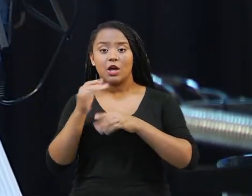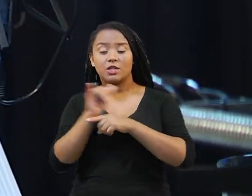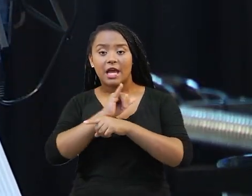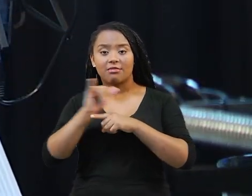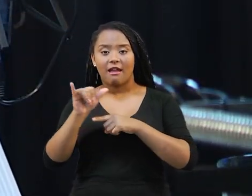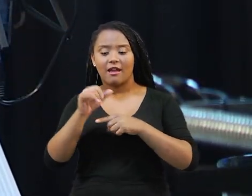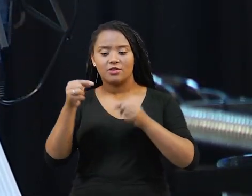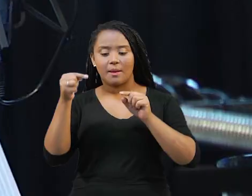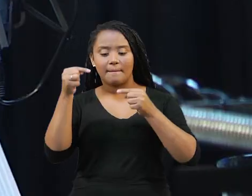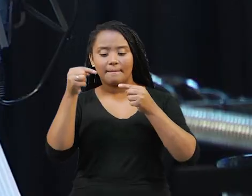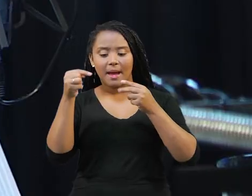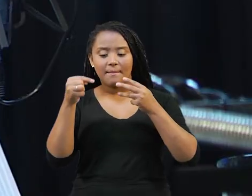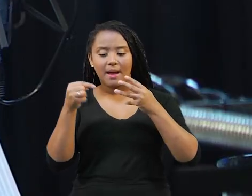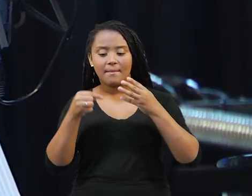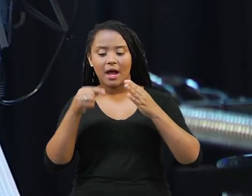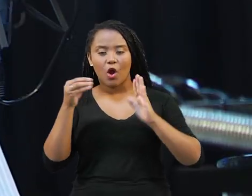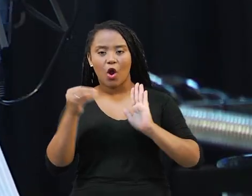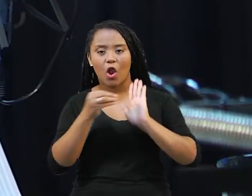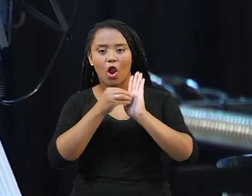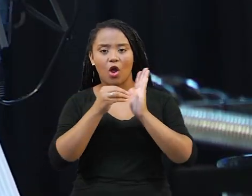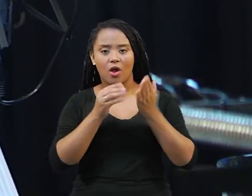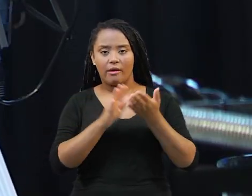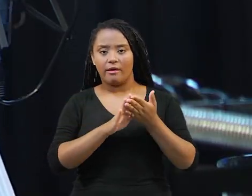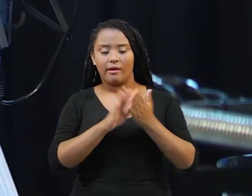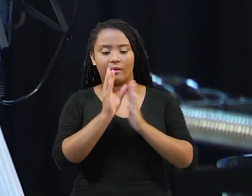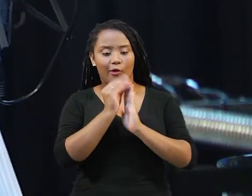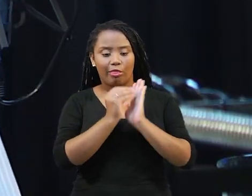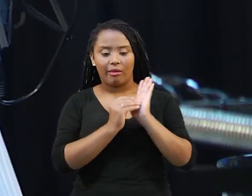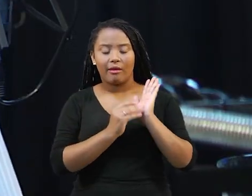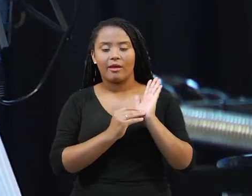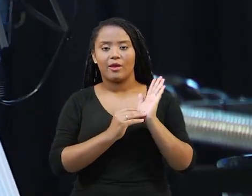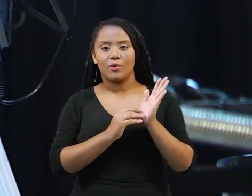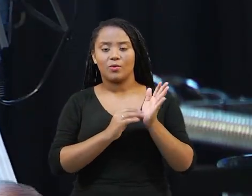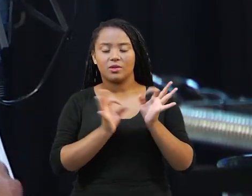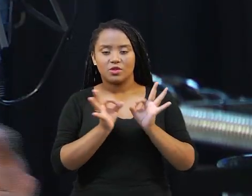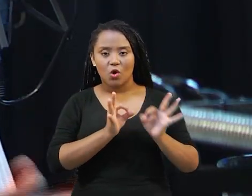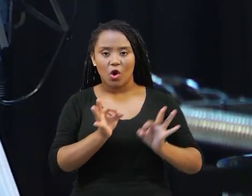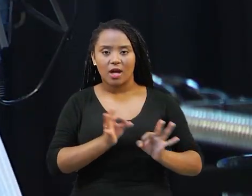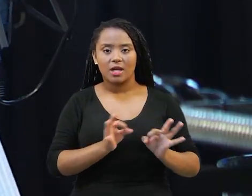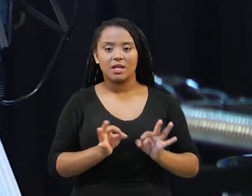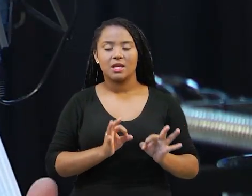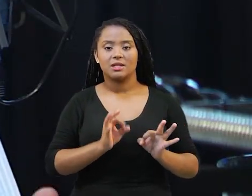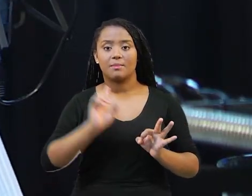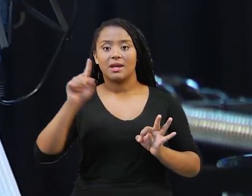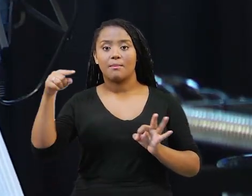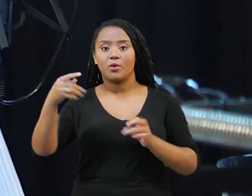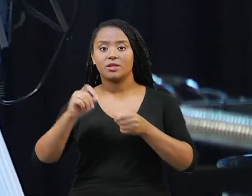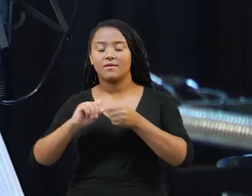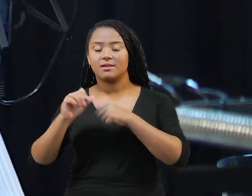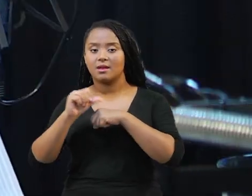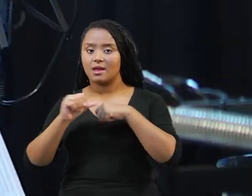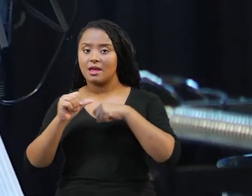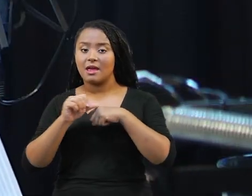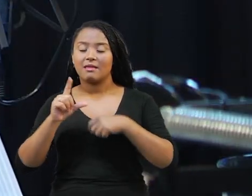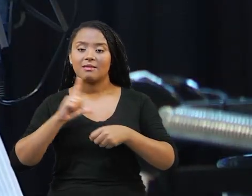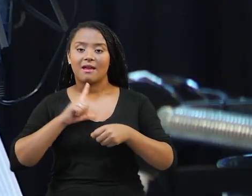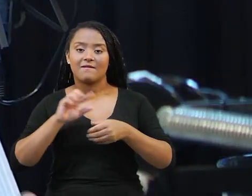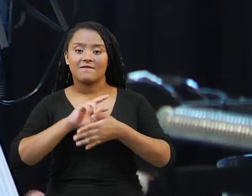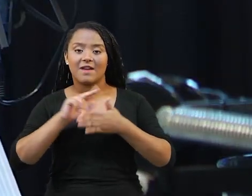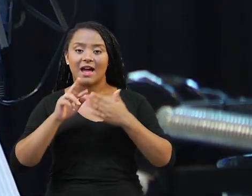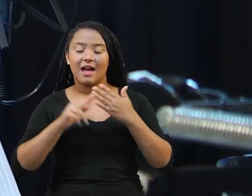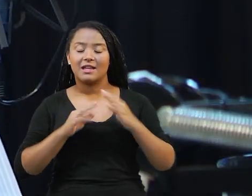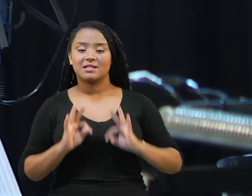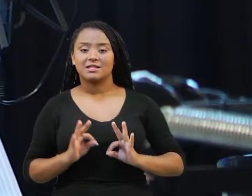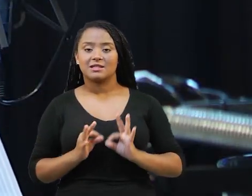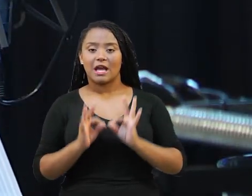com a evolução tecnológica, a gente faz tratamento antes da cirurgia. Então, a quimioterapia, a radioterapia, imuno. Então, tem novas tecnologias